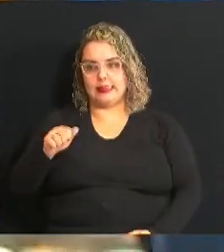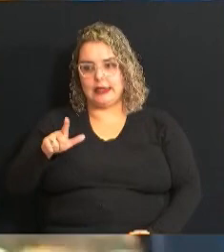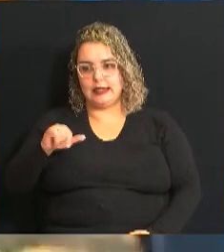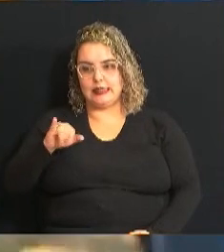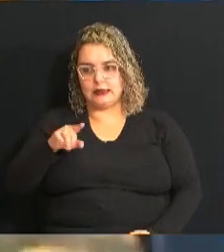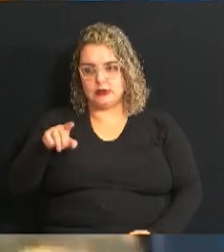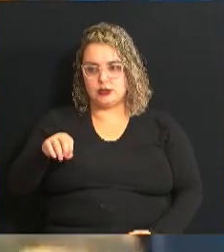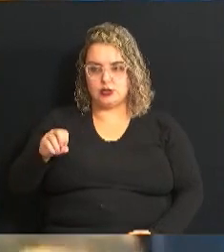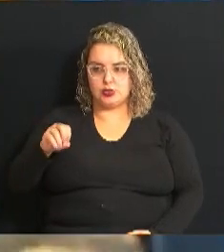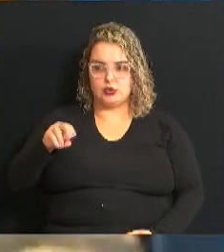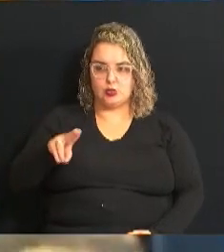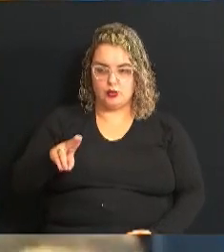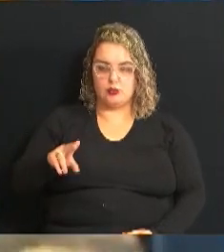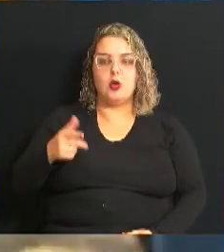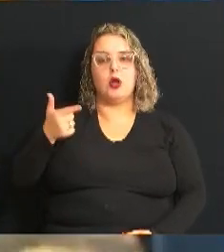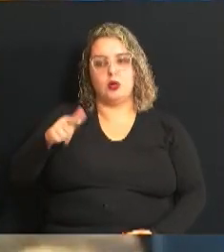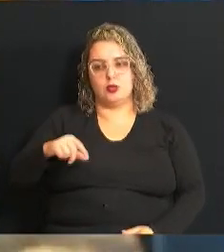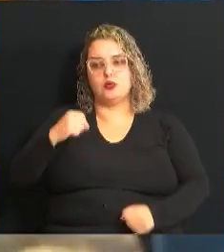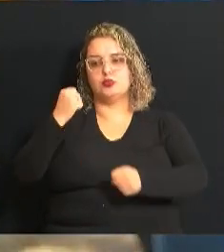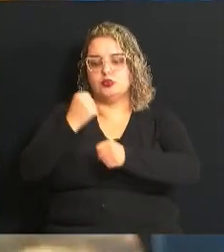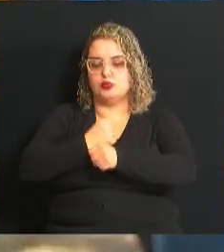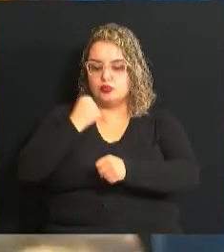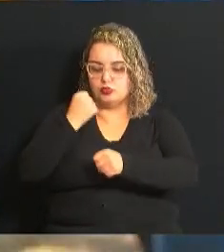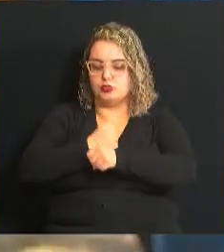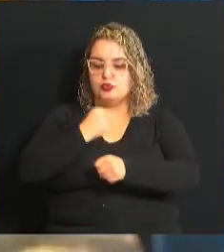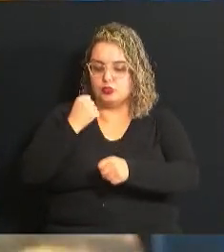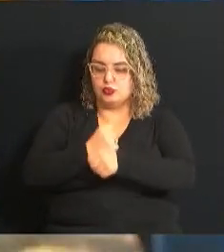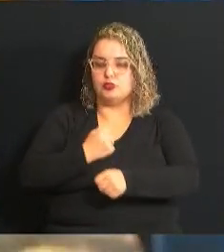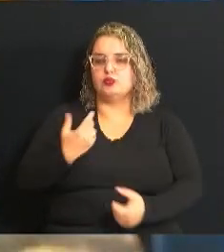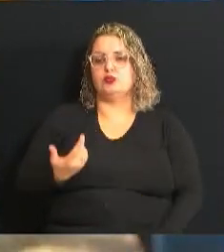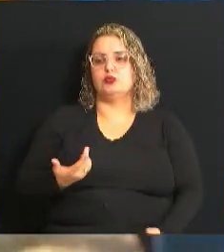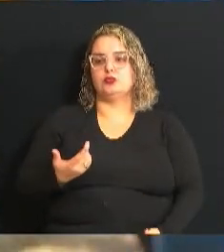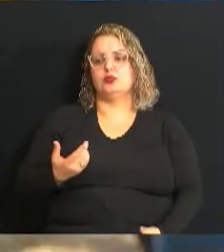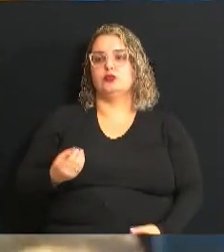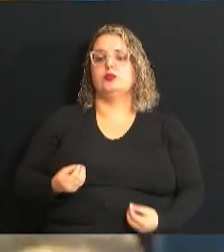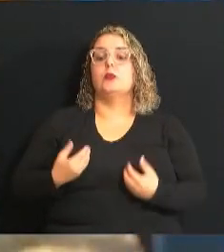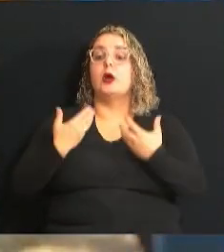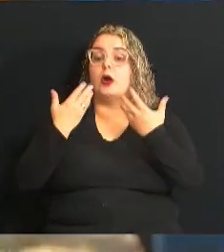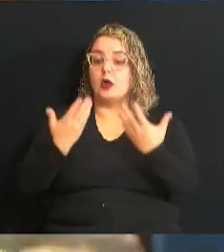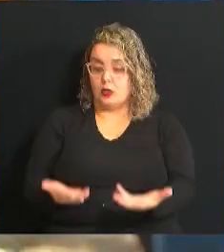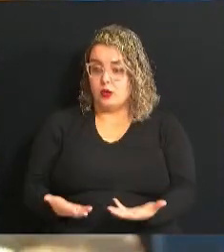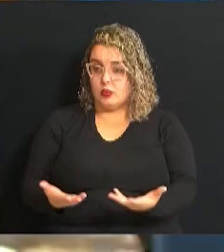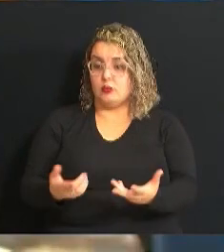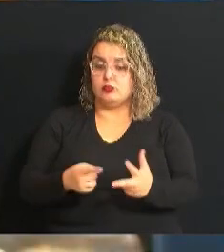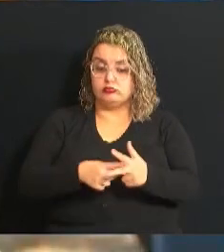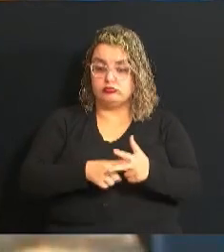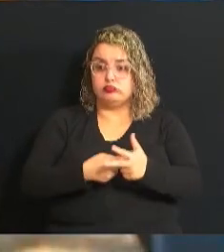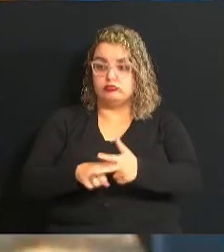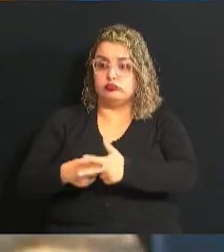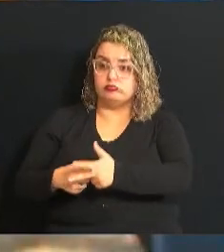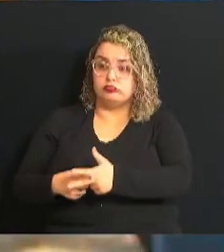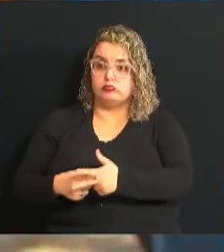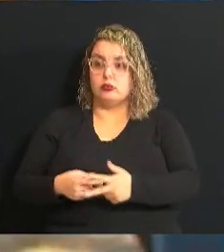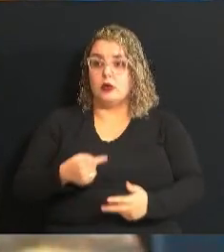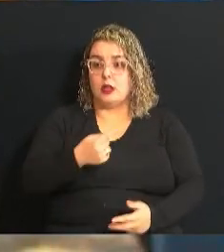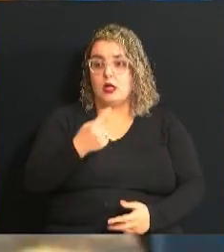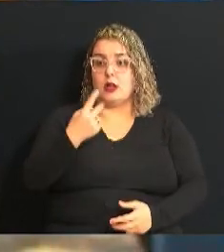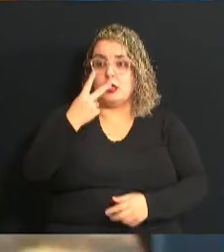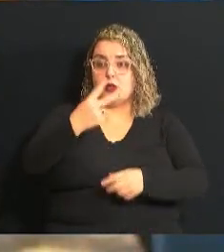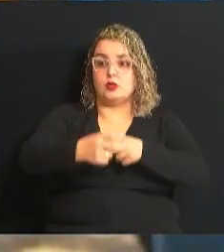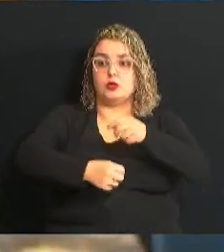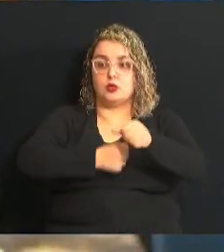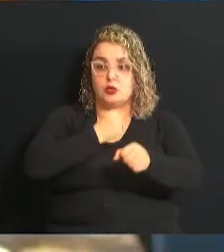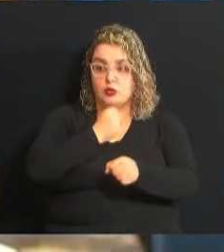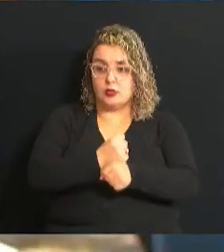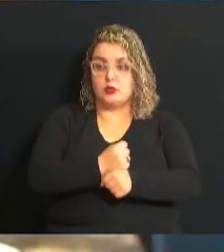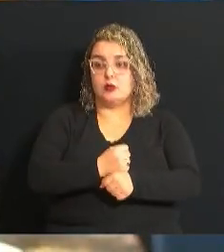essa luta continua mais ainda, que quando entregaram a obra, falou que era para ter manutenção cada 2 anos. E a gente vem com